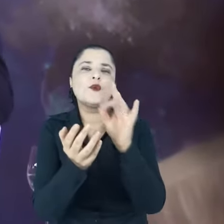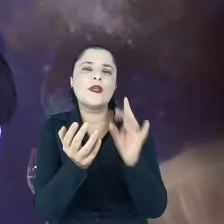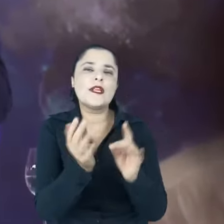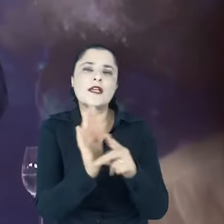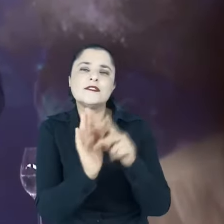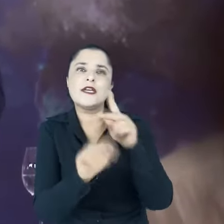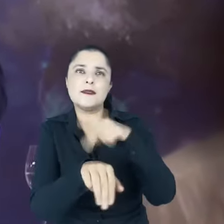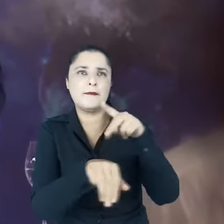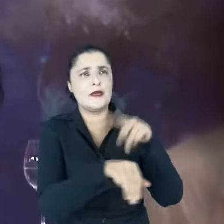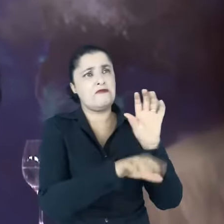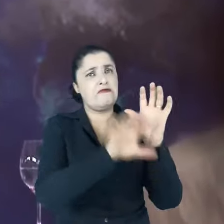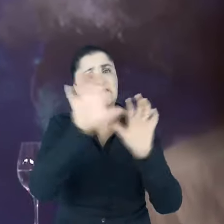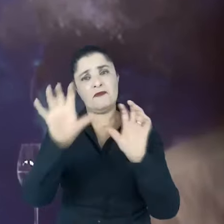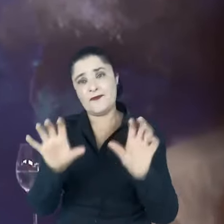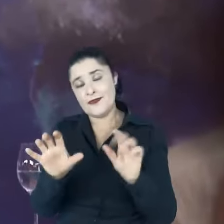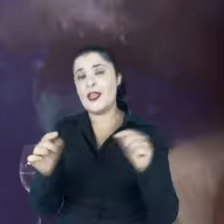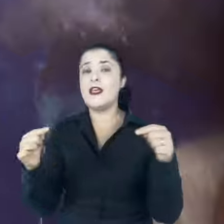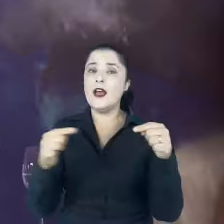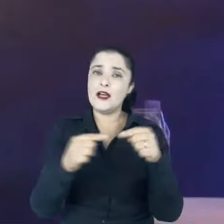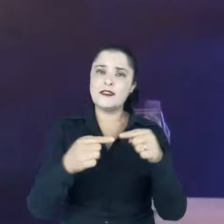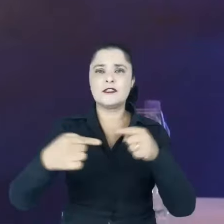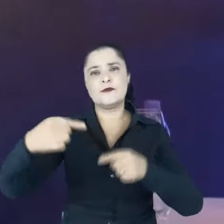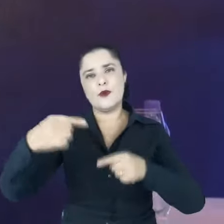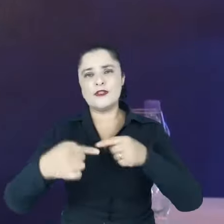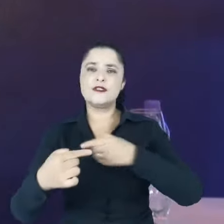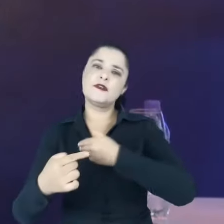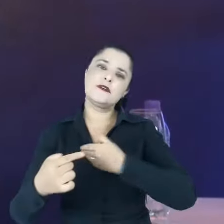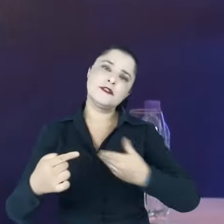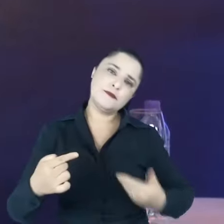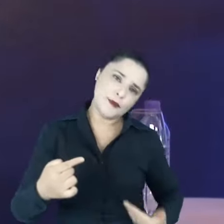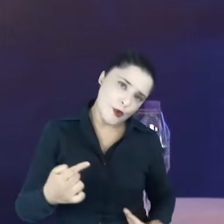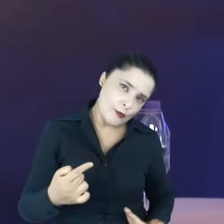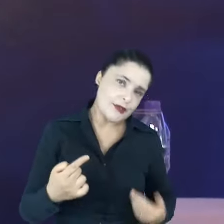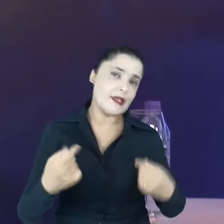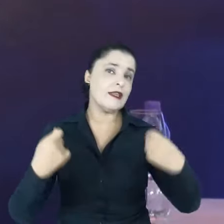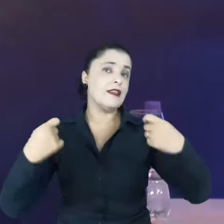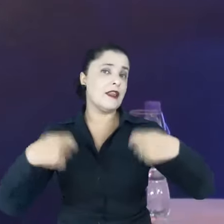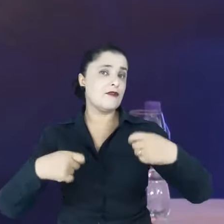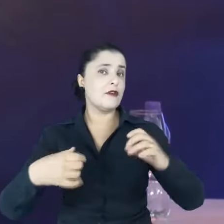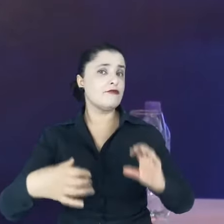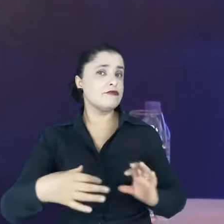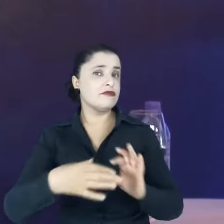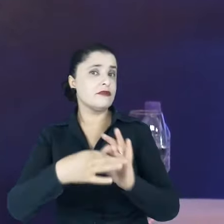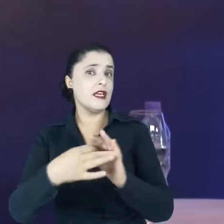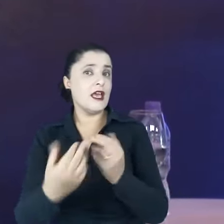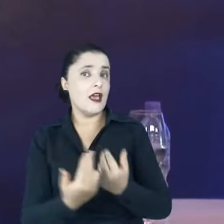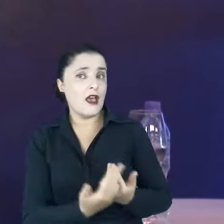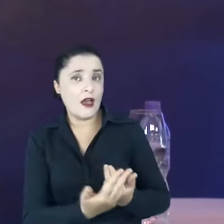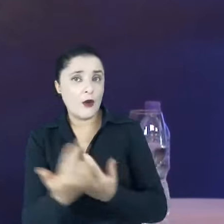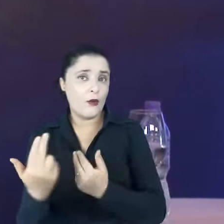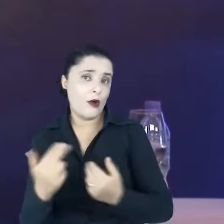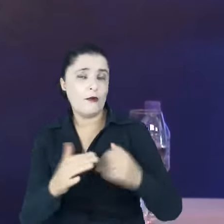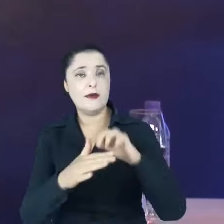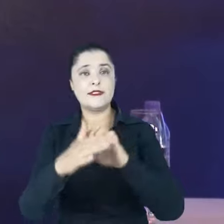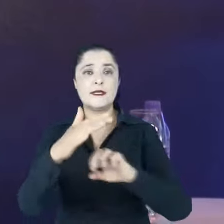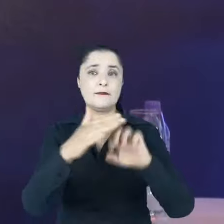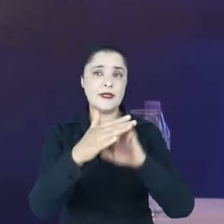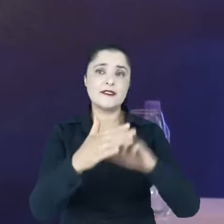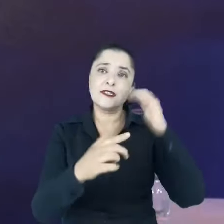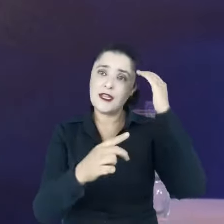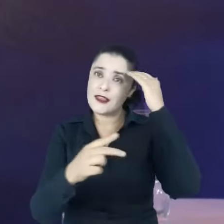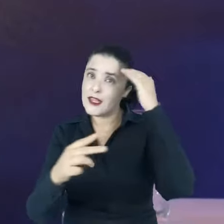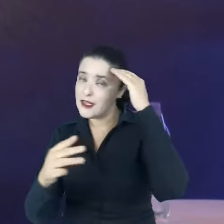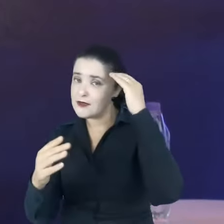Aí sim entram as políticas públicas, que deveriam, de igual maneira que as empresas, que já entenderam que nós não temos